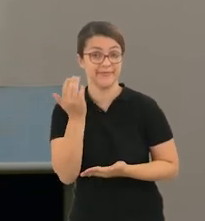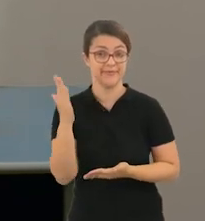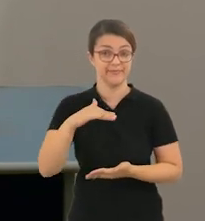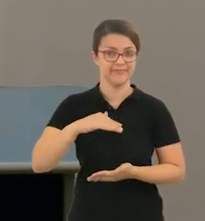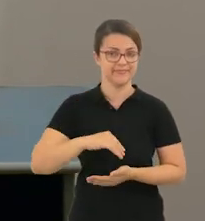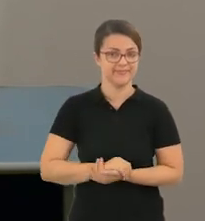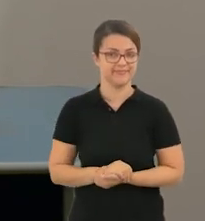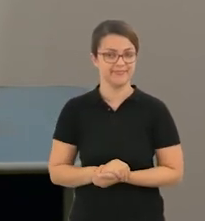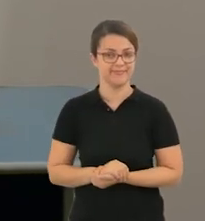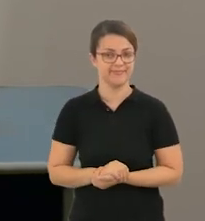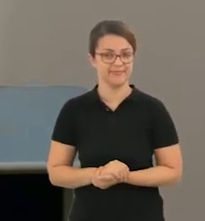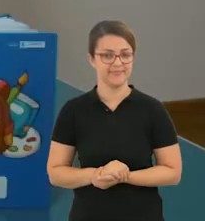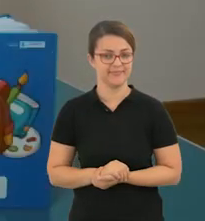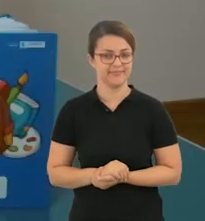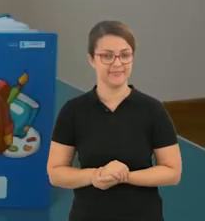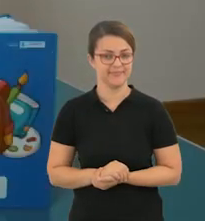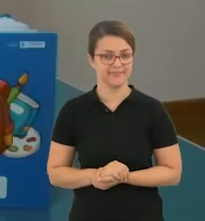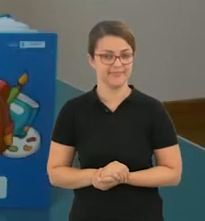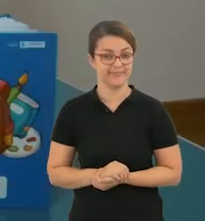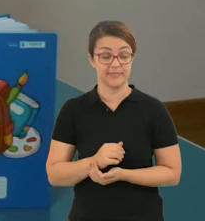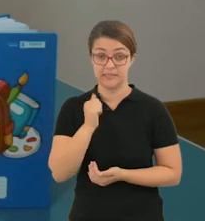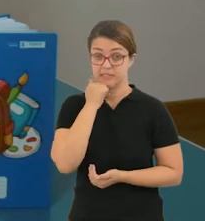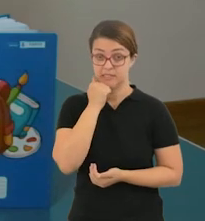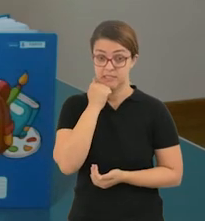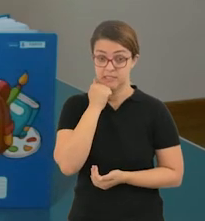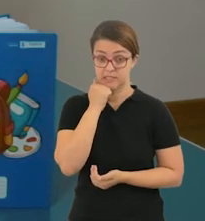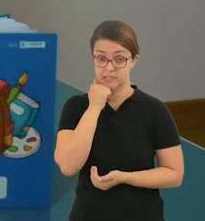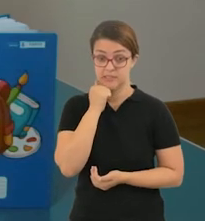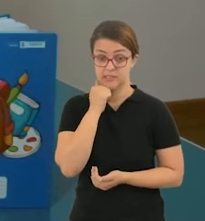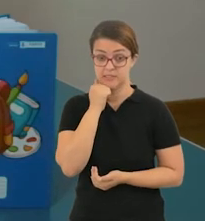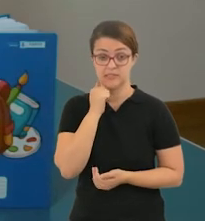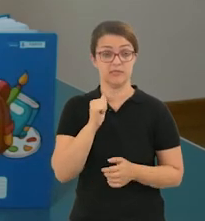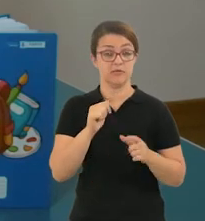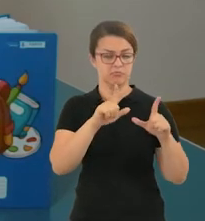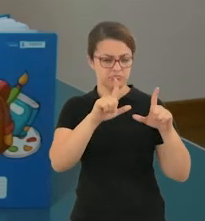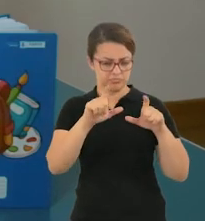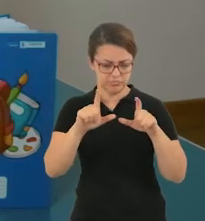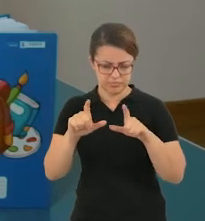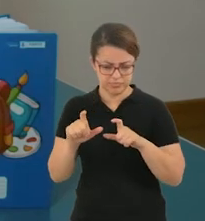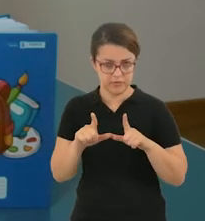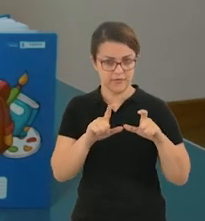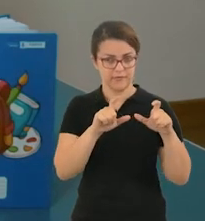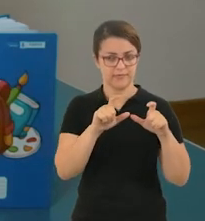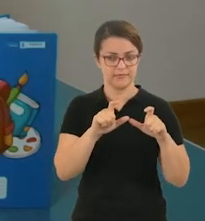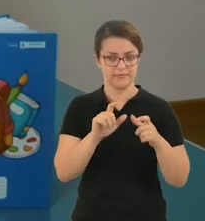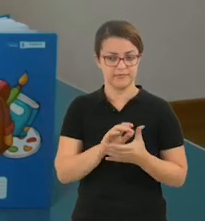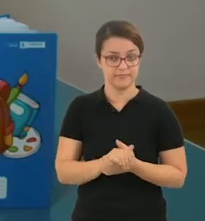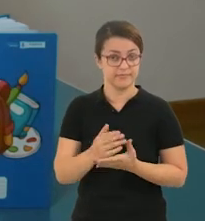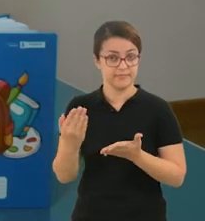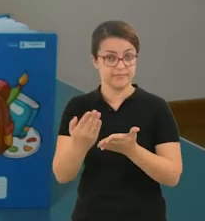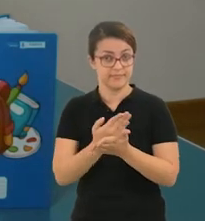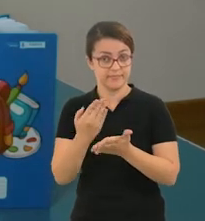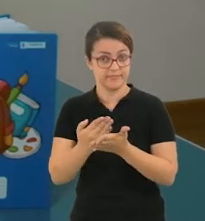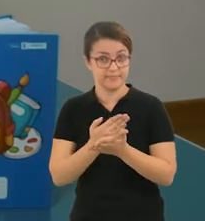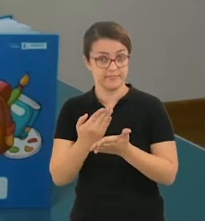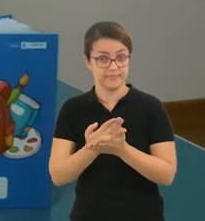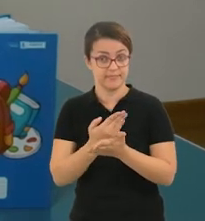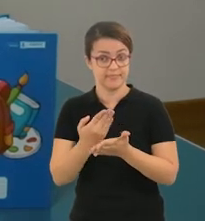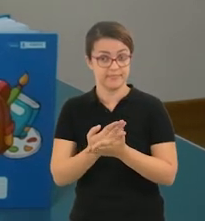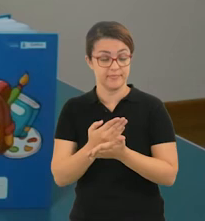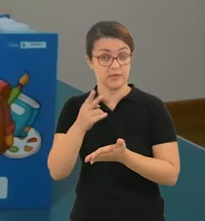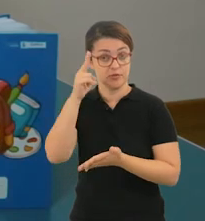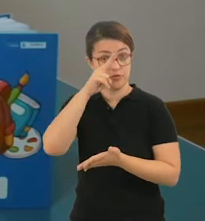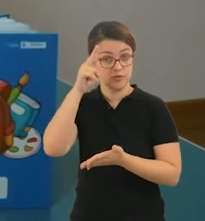Agora, vamos às ciências? Em ciências, nós vamos trabalhar com fotografias. Então, pegue o seu caderno